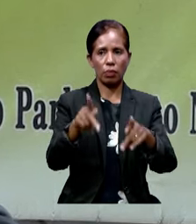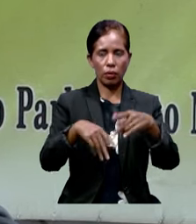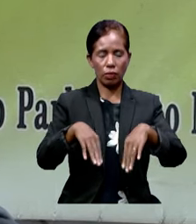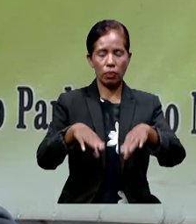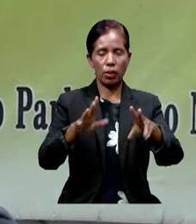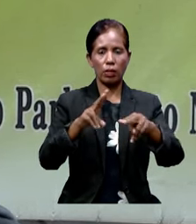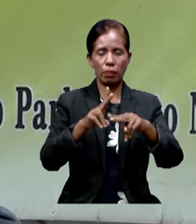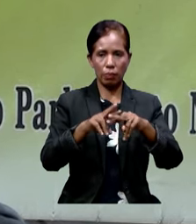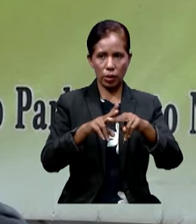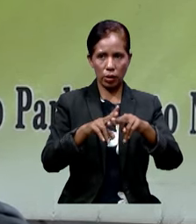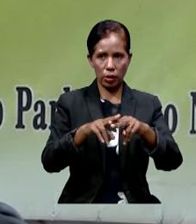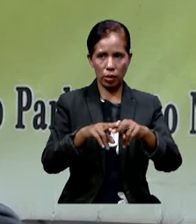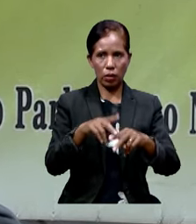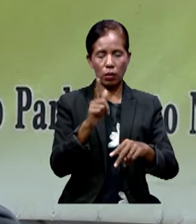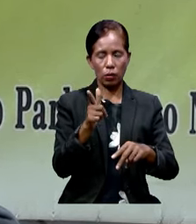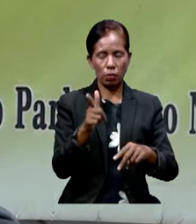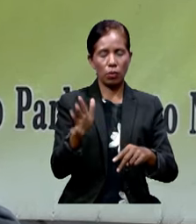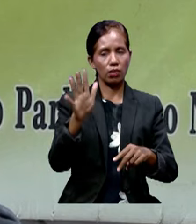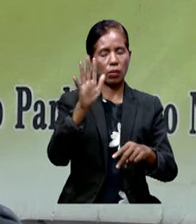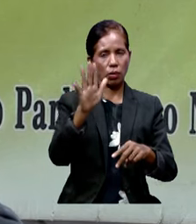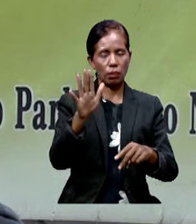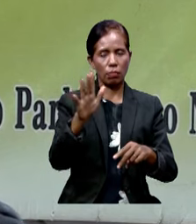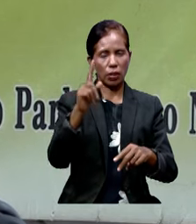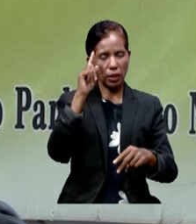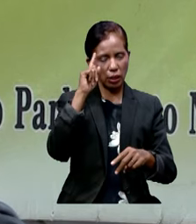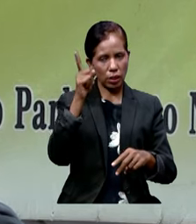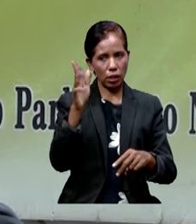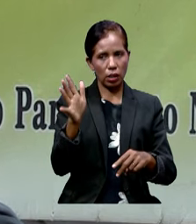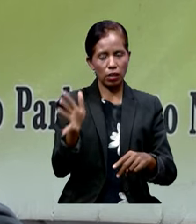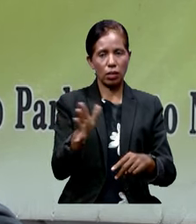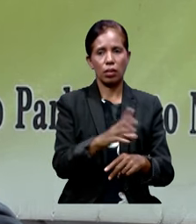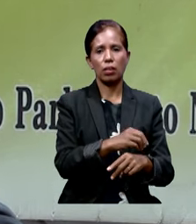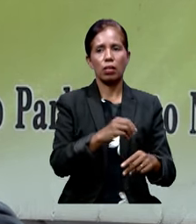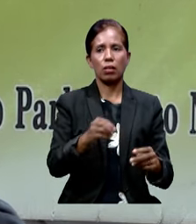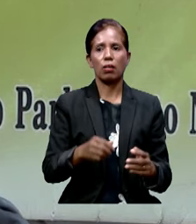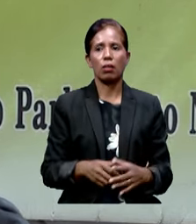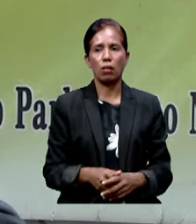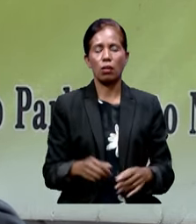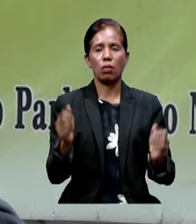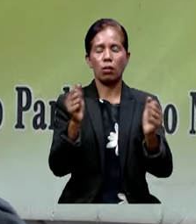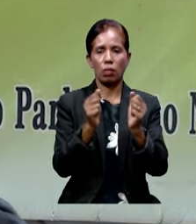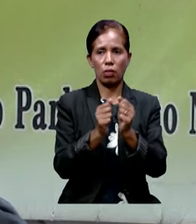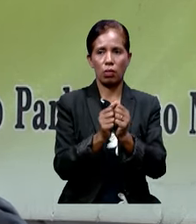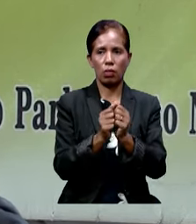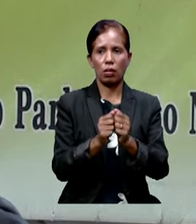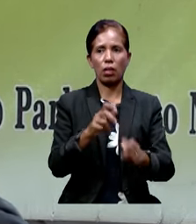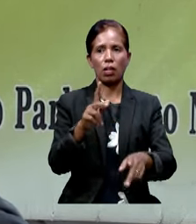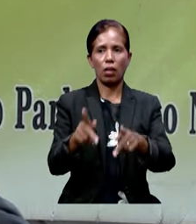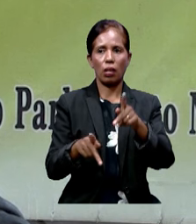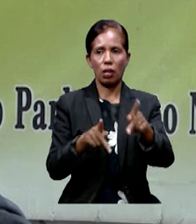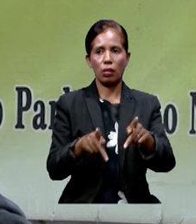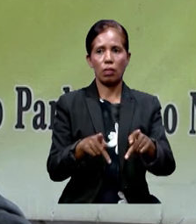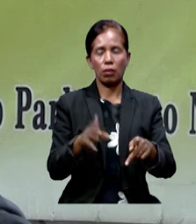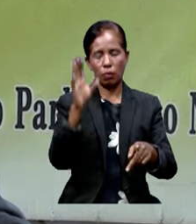massin, 25 centavos, 50 centavos, ho, ema nebe macarik buka satu